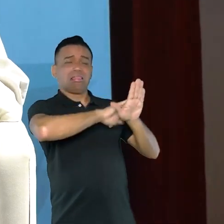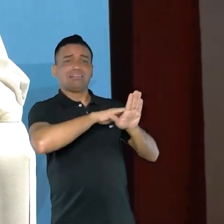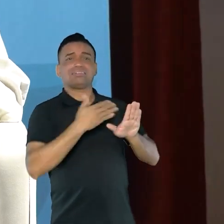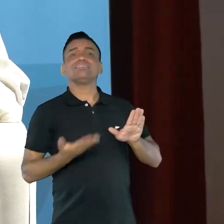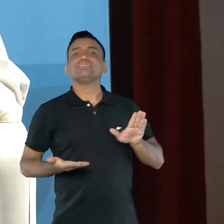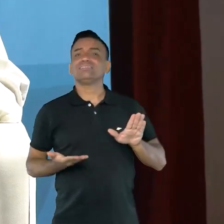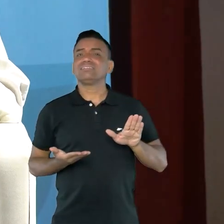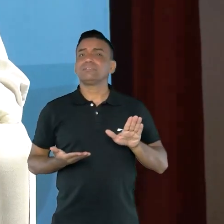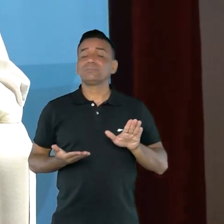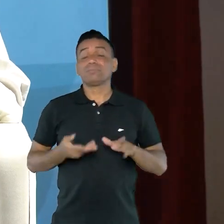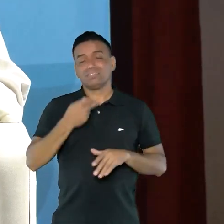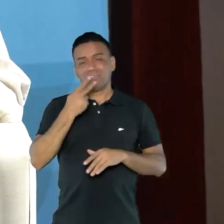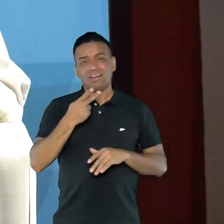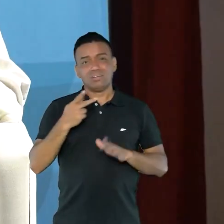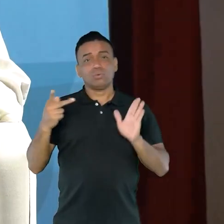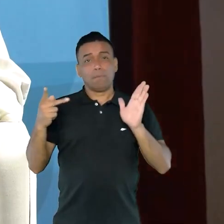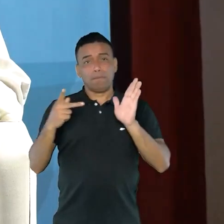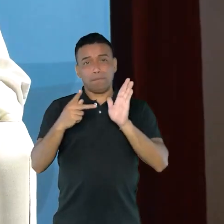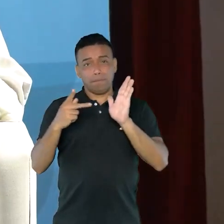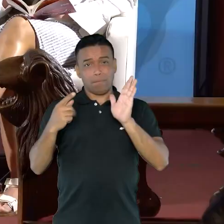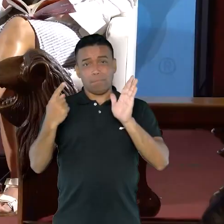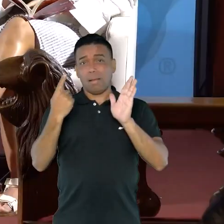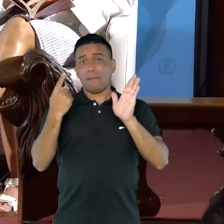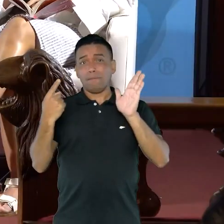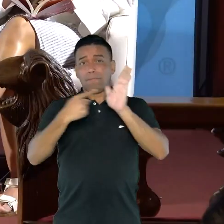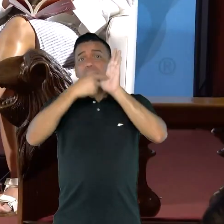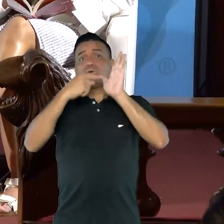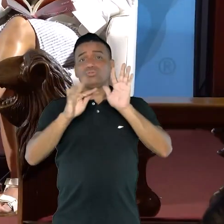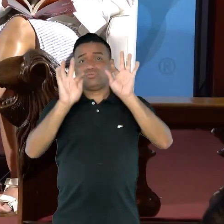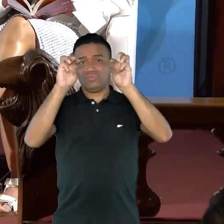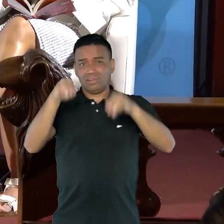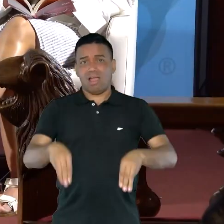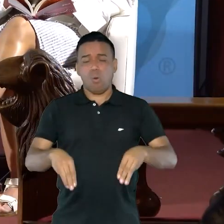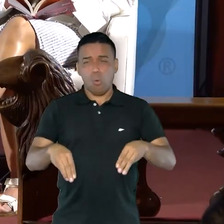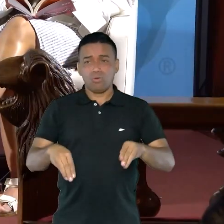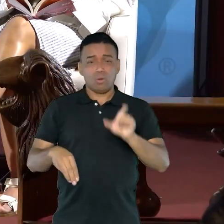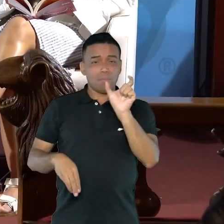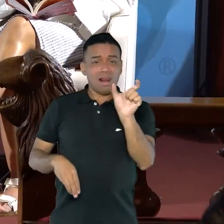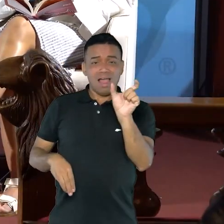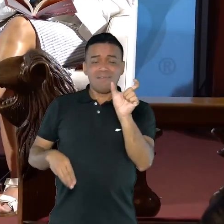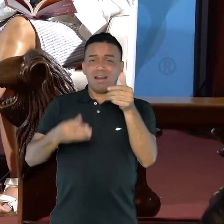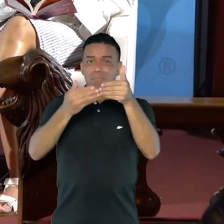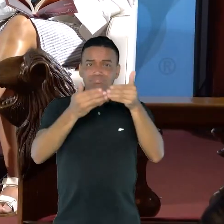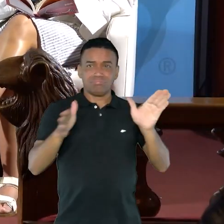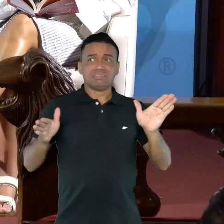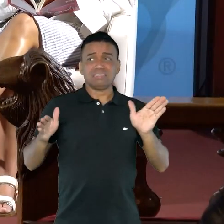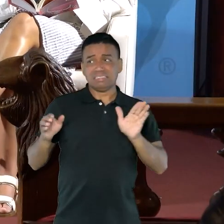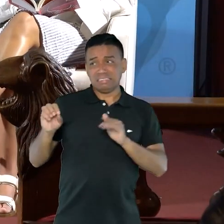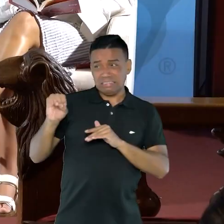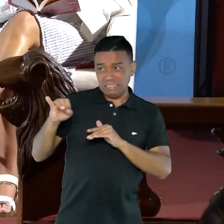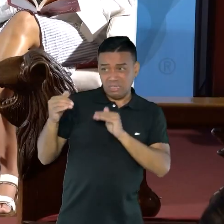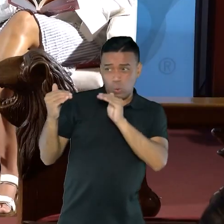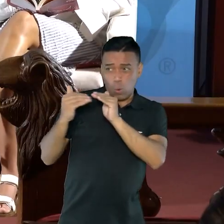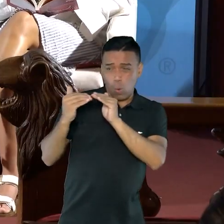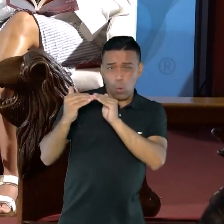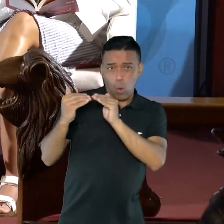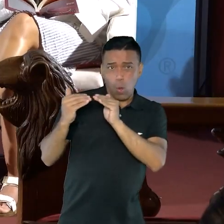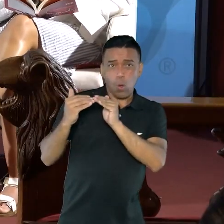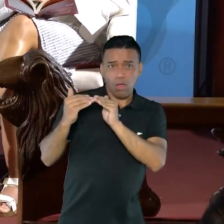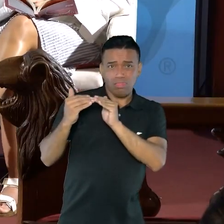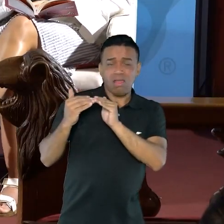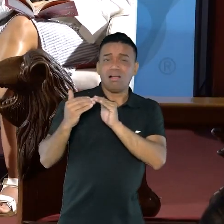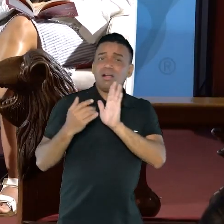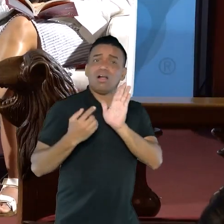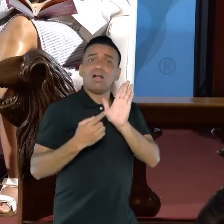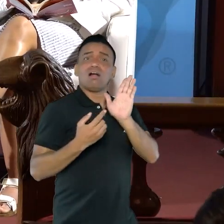você estava falando do ponto final, pensar, abrir essa palavra e ver se a gente concorda com a premissa que está posta